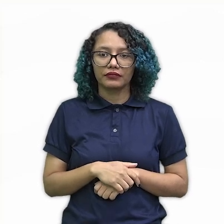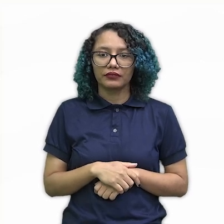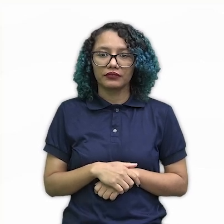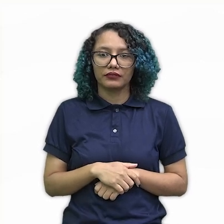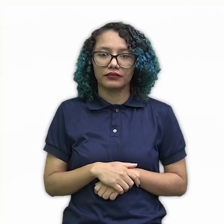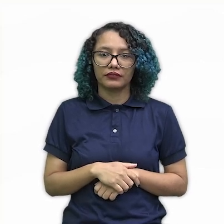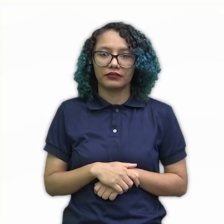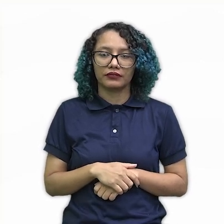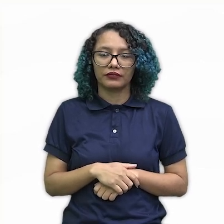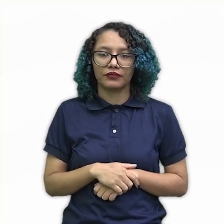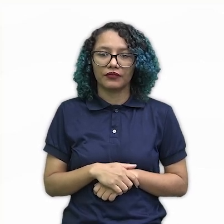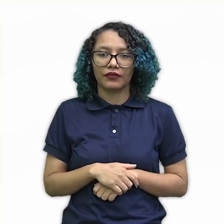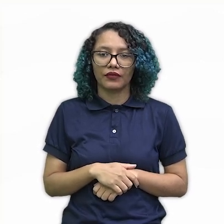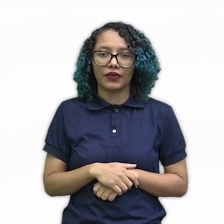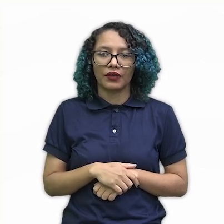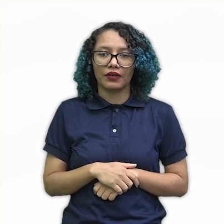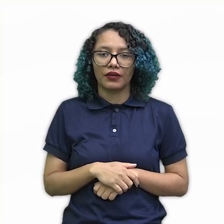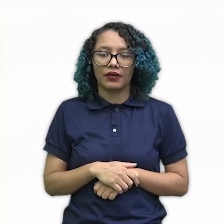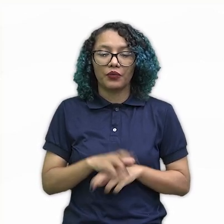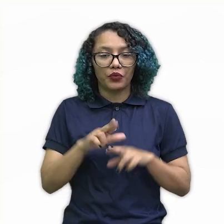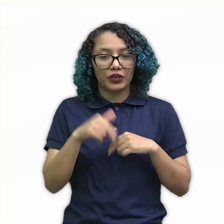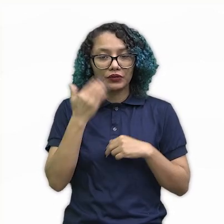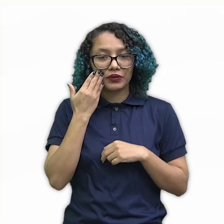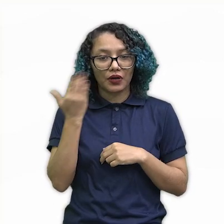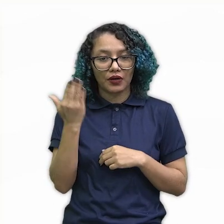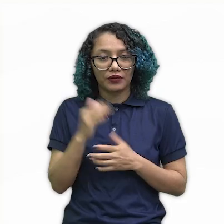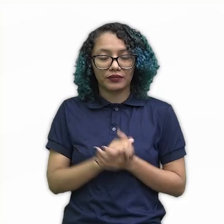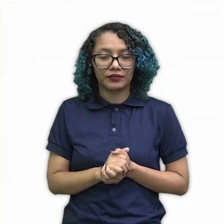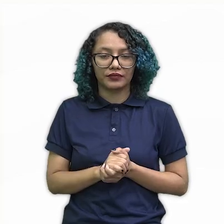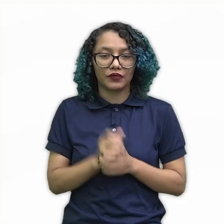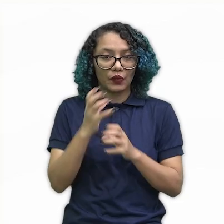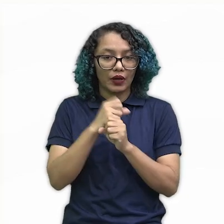na nossa resolução, né? Tá desse jeito, ó.